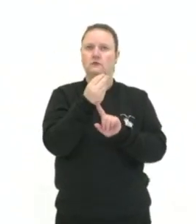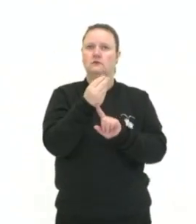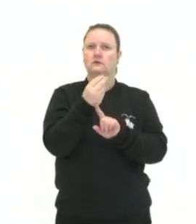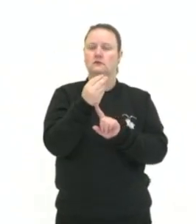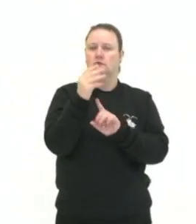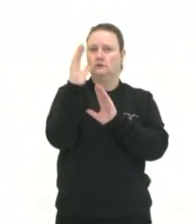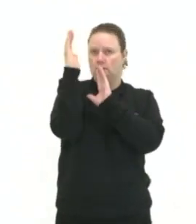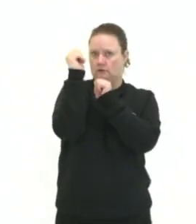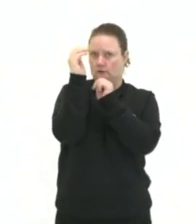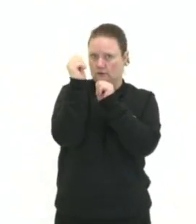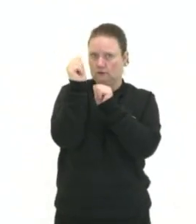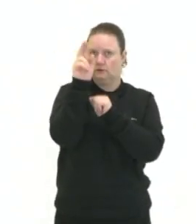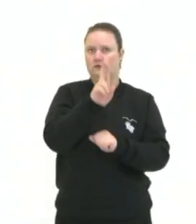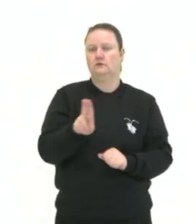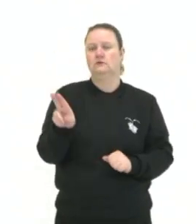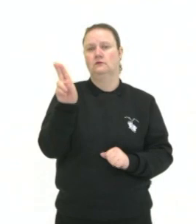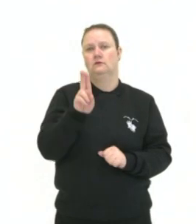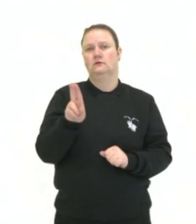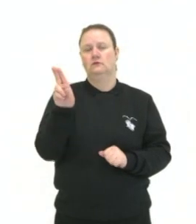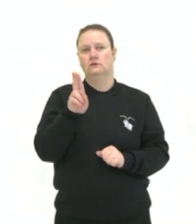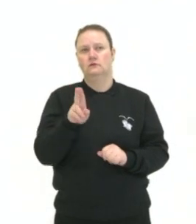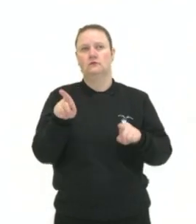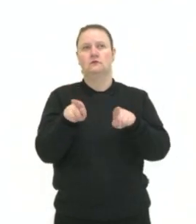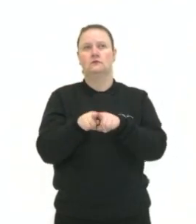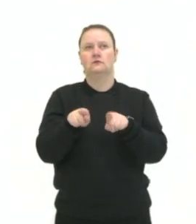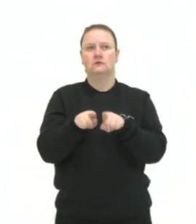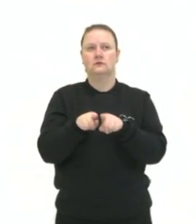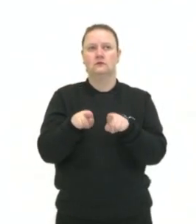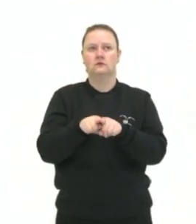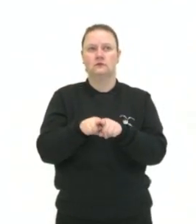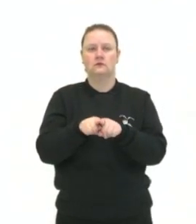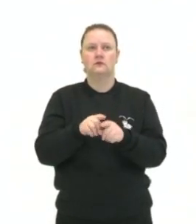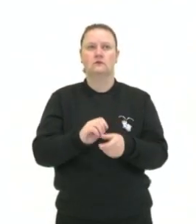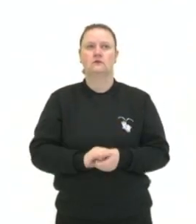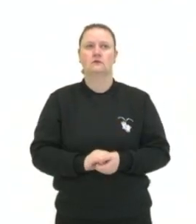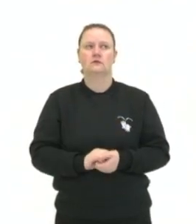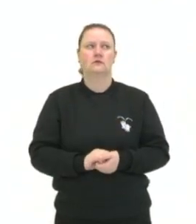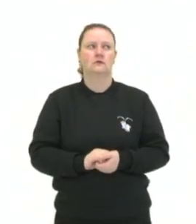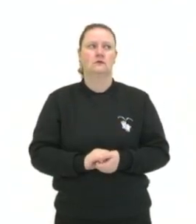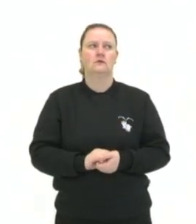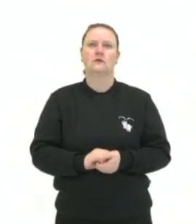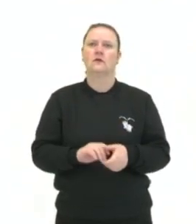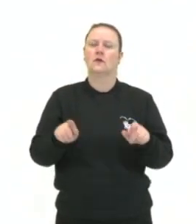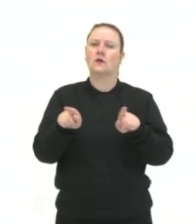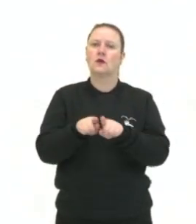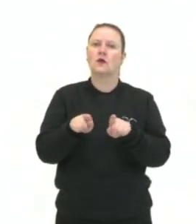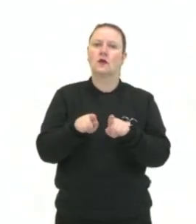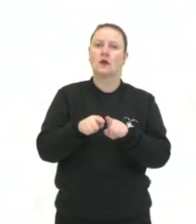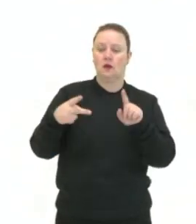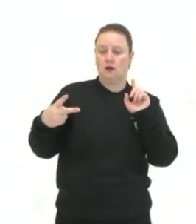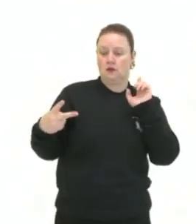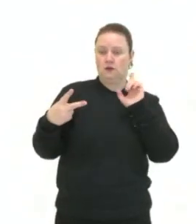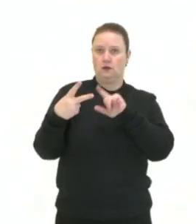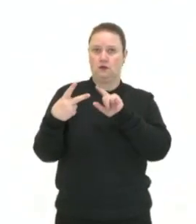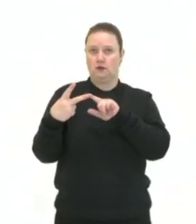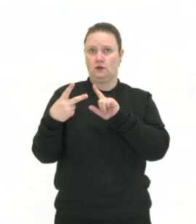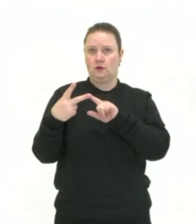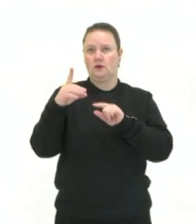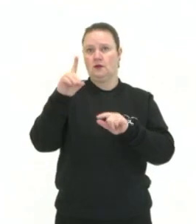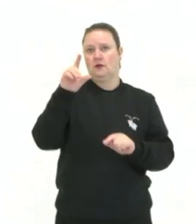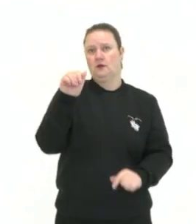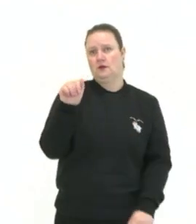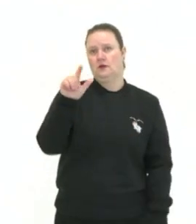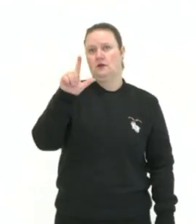utilizava as formas improvisadas desapegadas às regras acadêmicas em oposição ao Salvador Dalí. Salvador Dalí ele estava da segunda fase, que era aquela fase